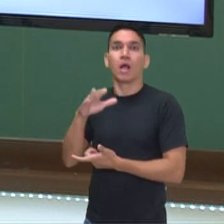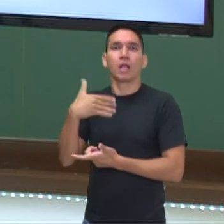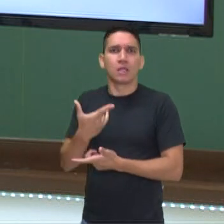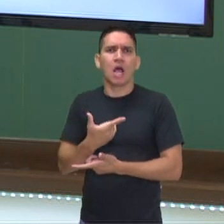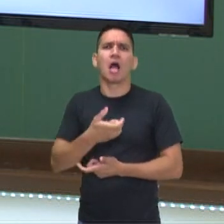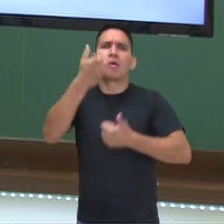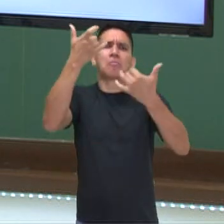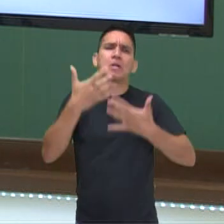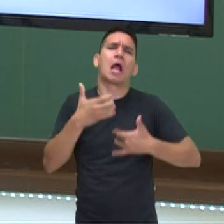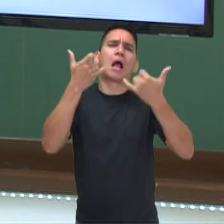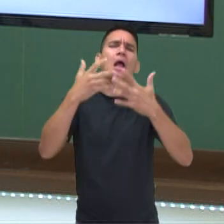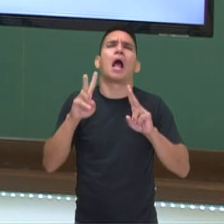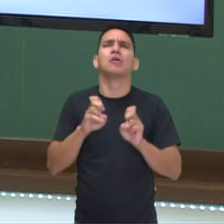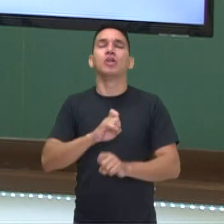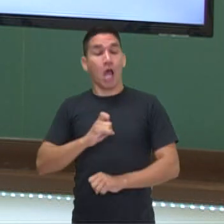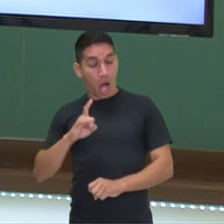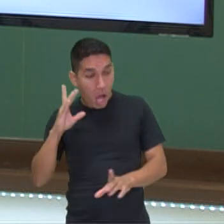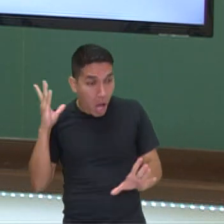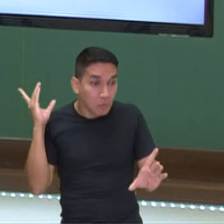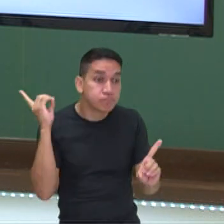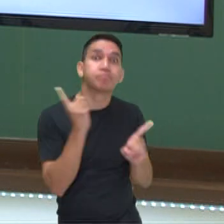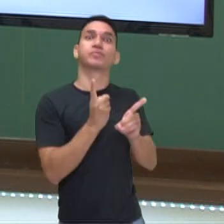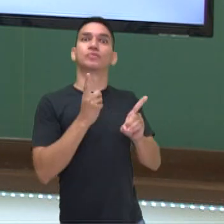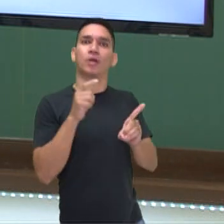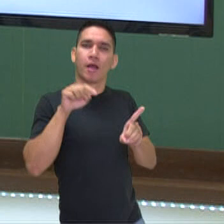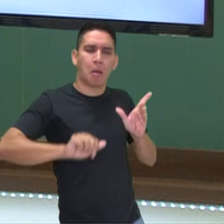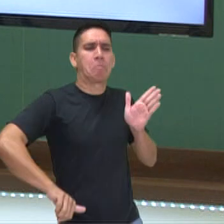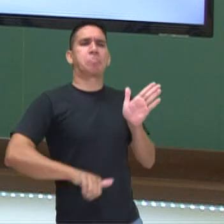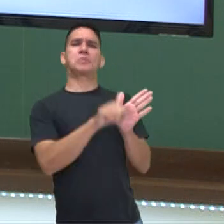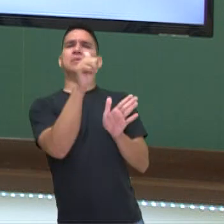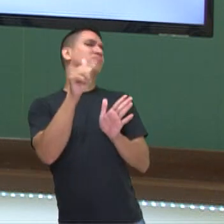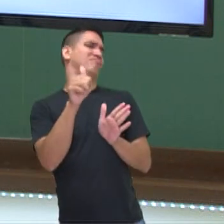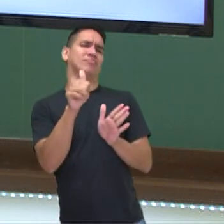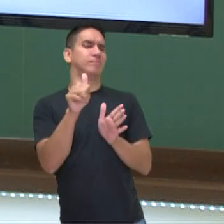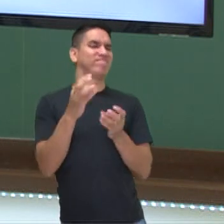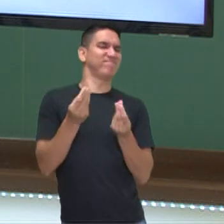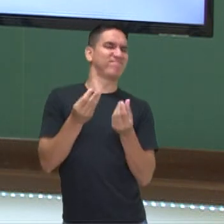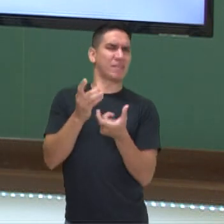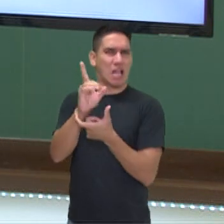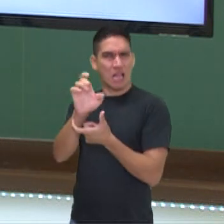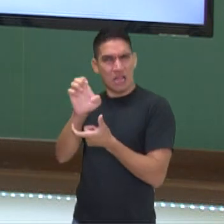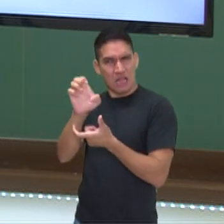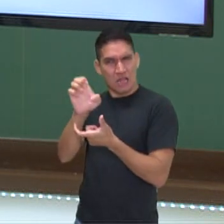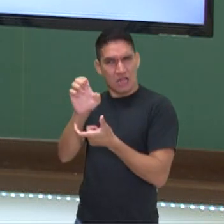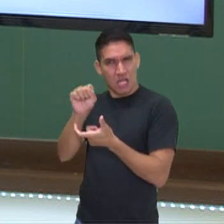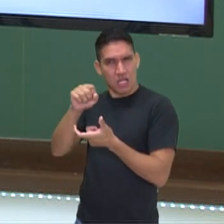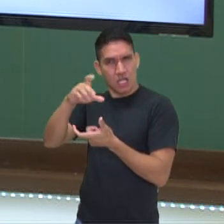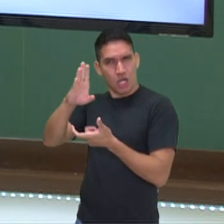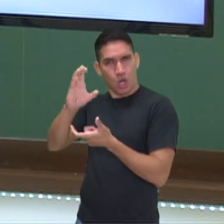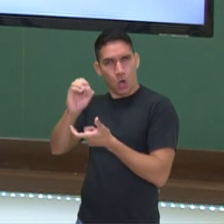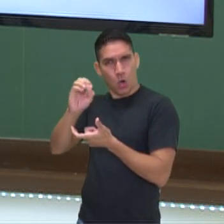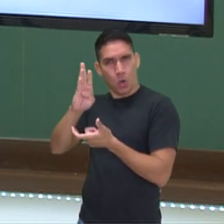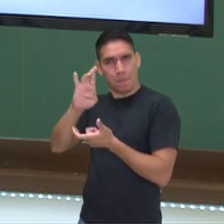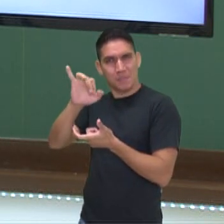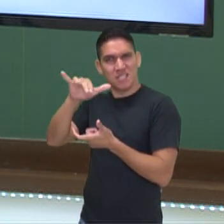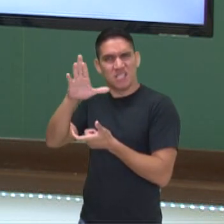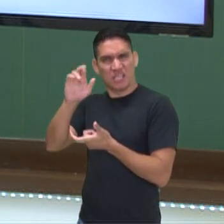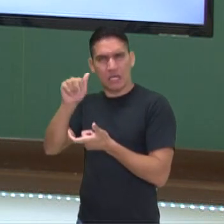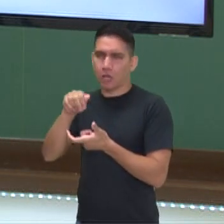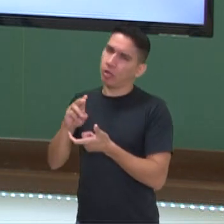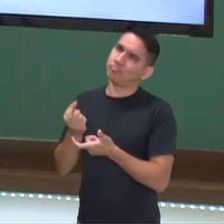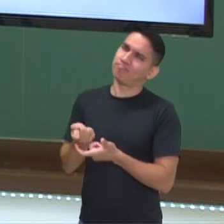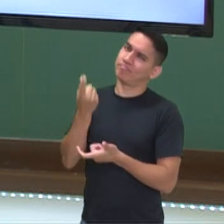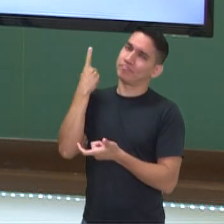é discutida, né? Eles conheciam, eles sabiam da existência do território. No final do século XV, Cristóvão Colombo,